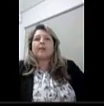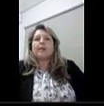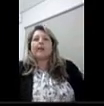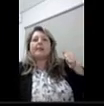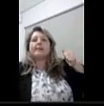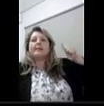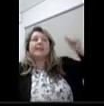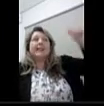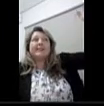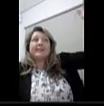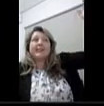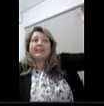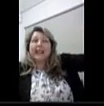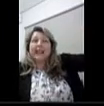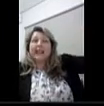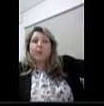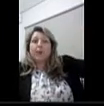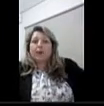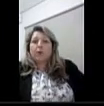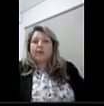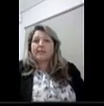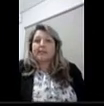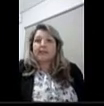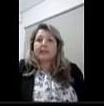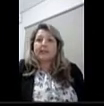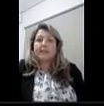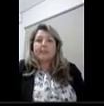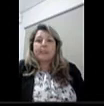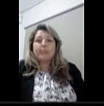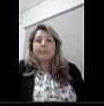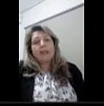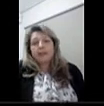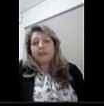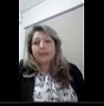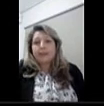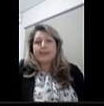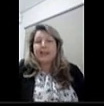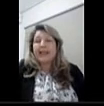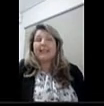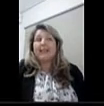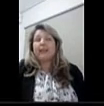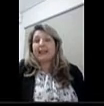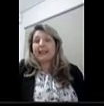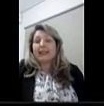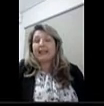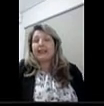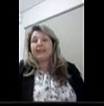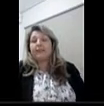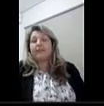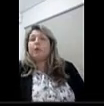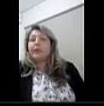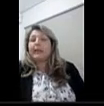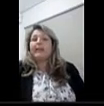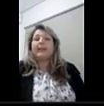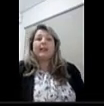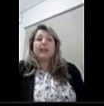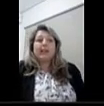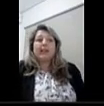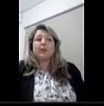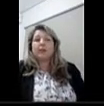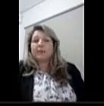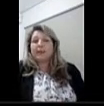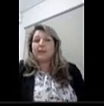consequências. Tem muita coisa escrita, ele não vai prestar, ele não vai ler, ele não vai compreender